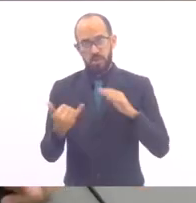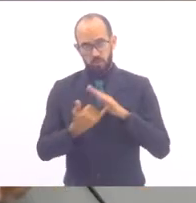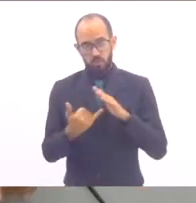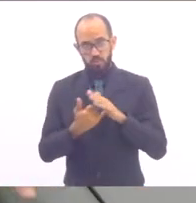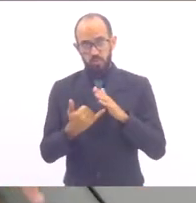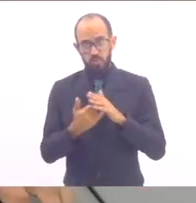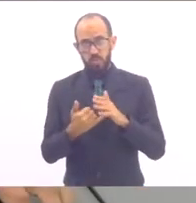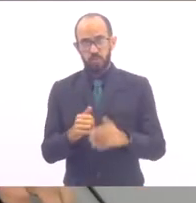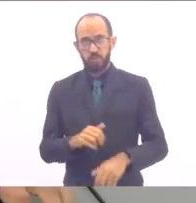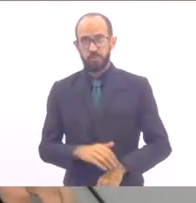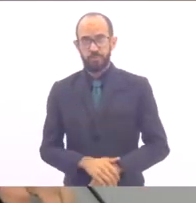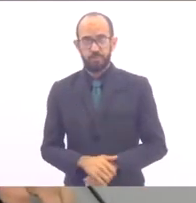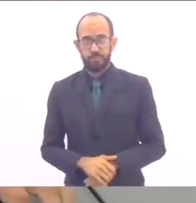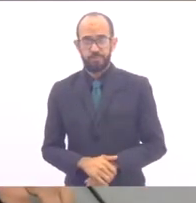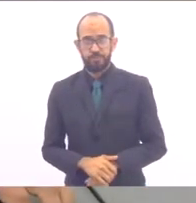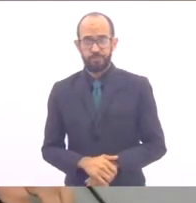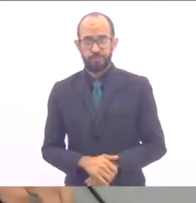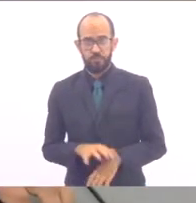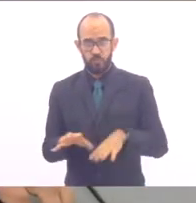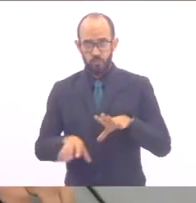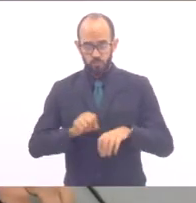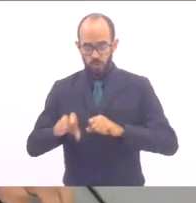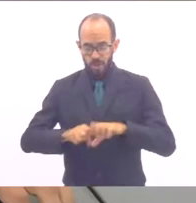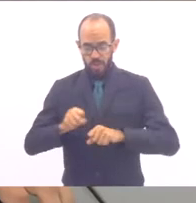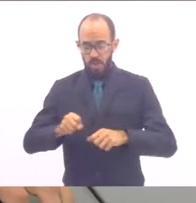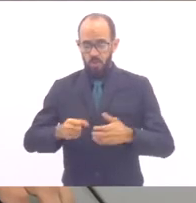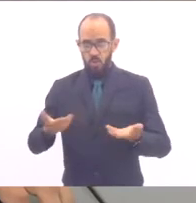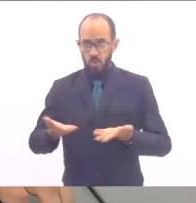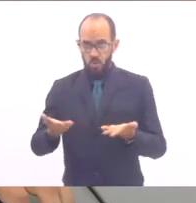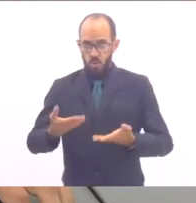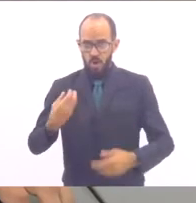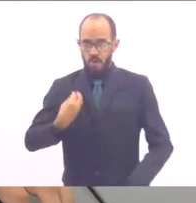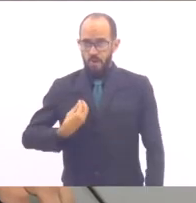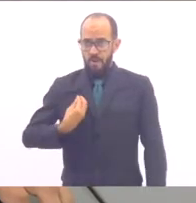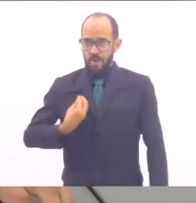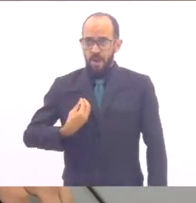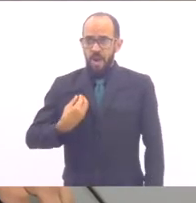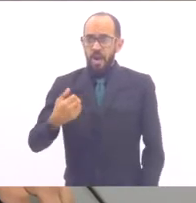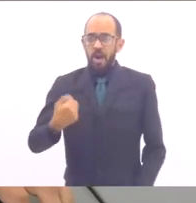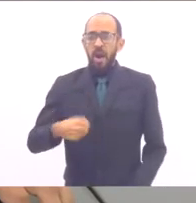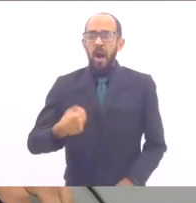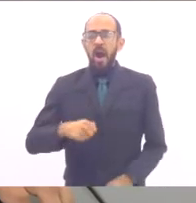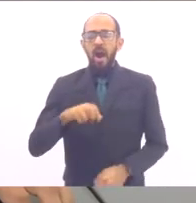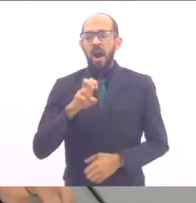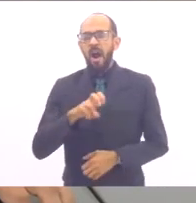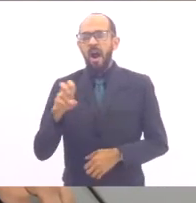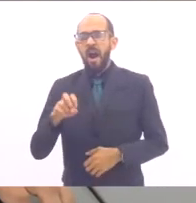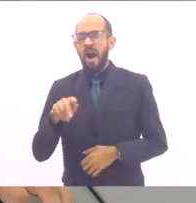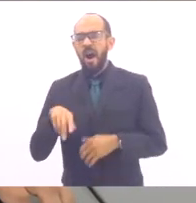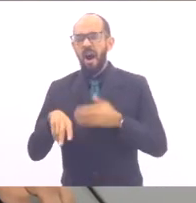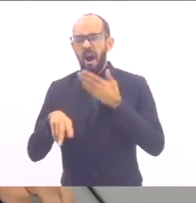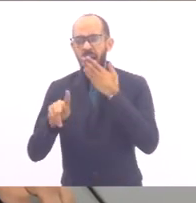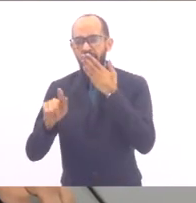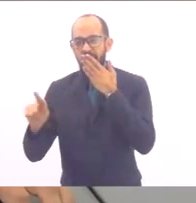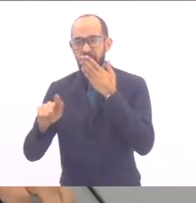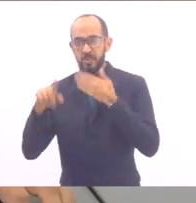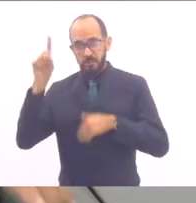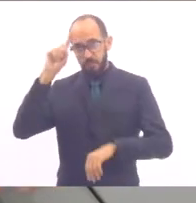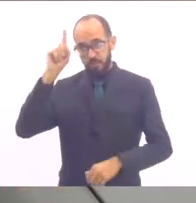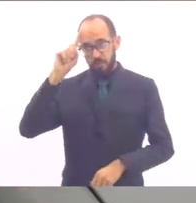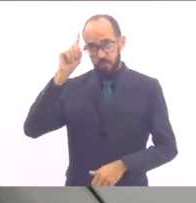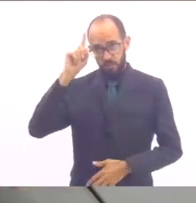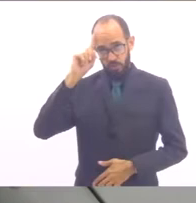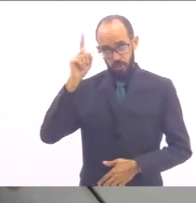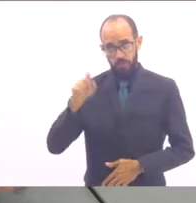material. Pois para um catador sobreviver a um salário, ele tem que catar 75 quilos por dia. Quantos quilos? 75, para